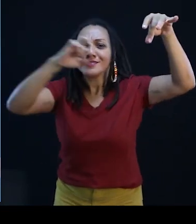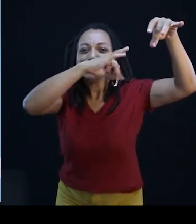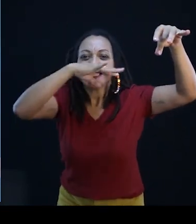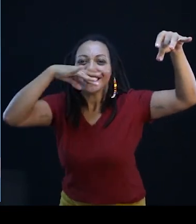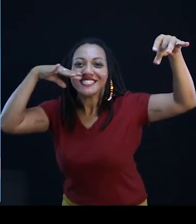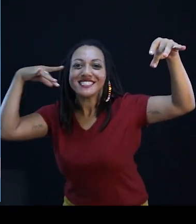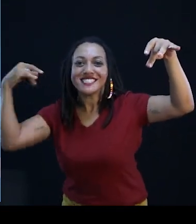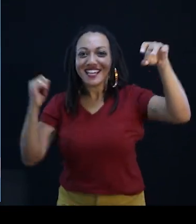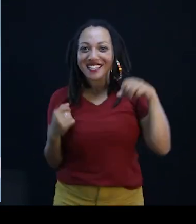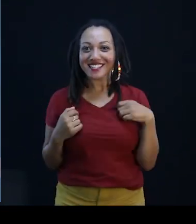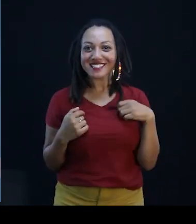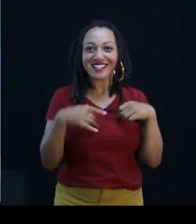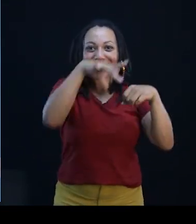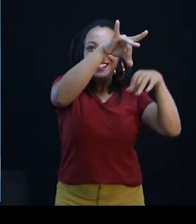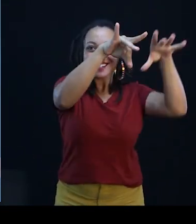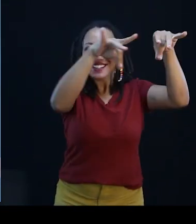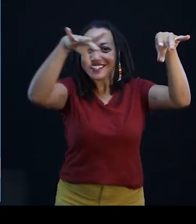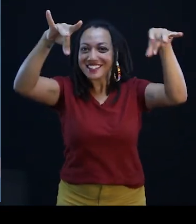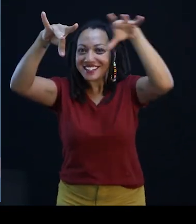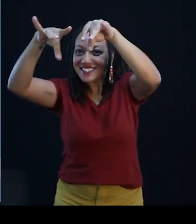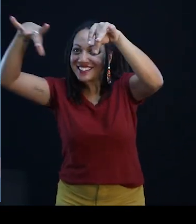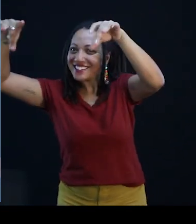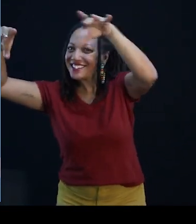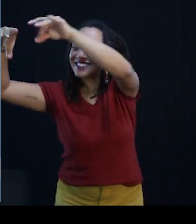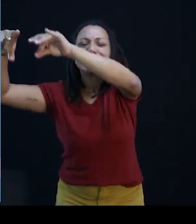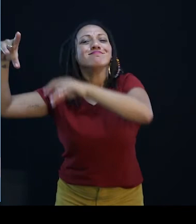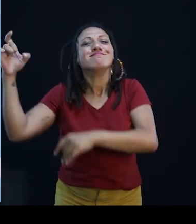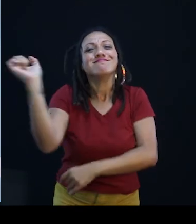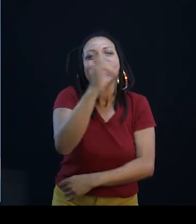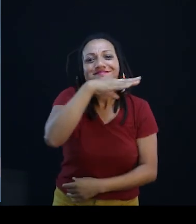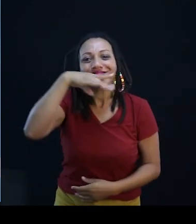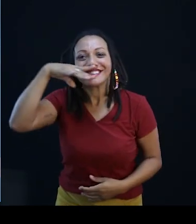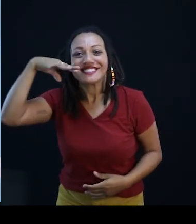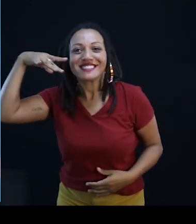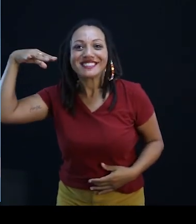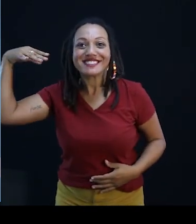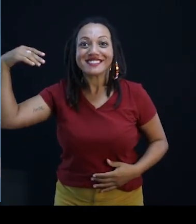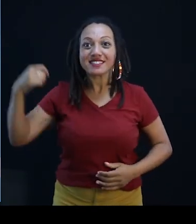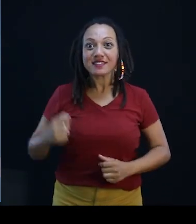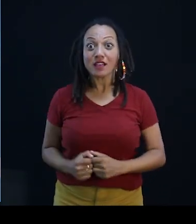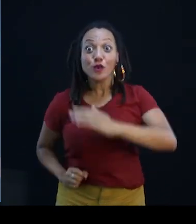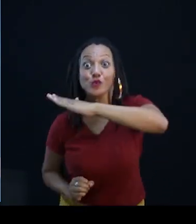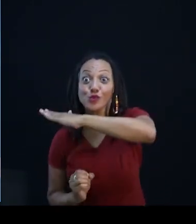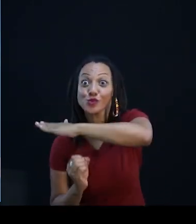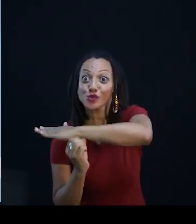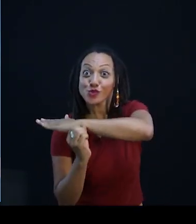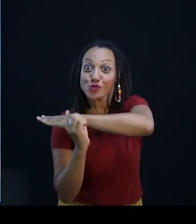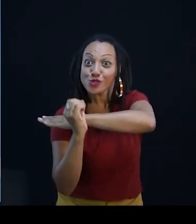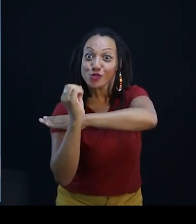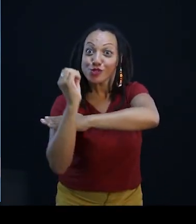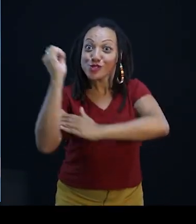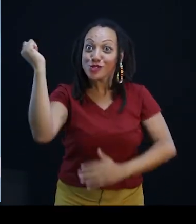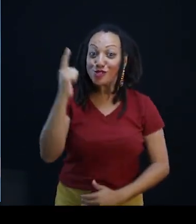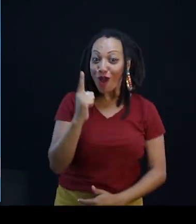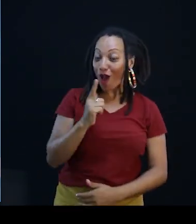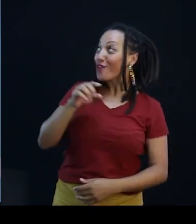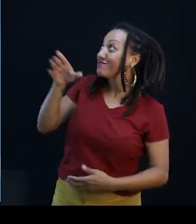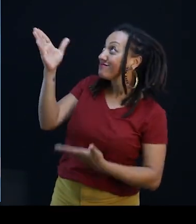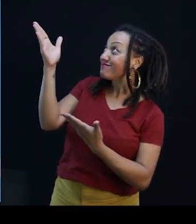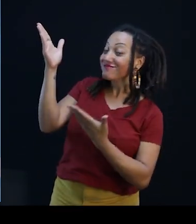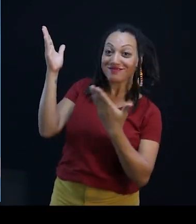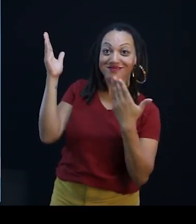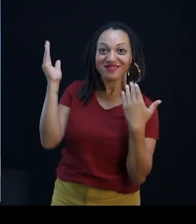cheira. Estende, estende, lavadeira. Quanto mais estende, mais cheira. E o sol vem nascendo